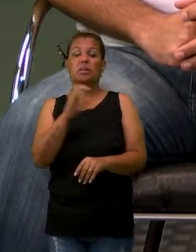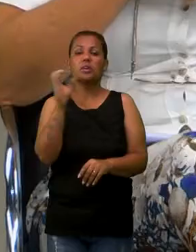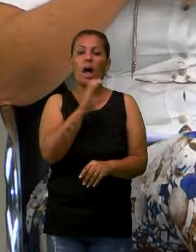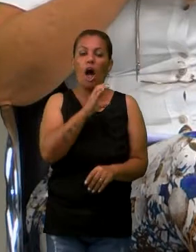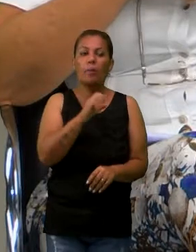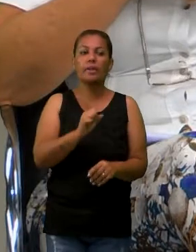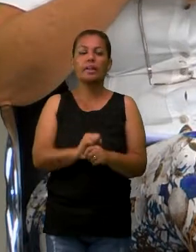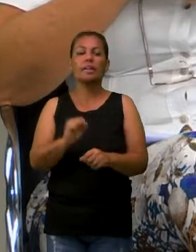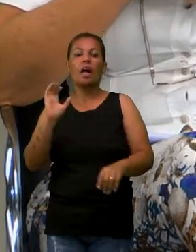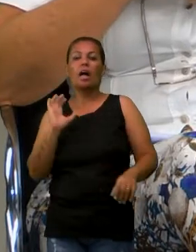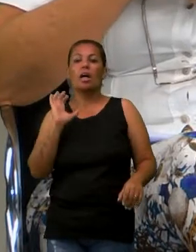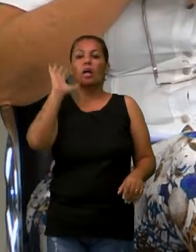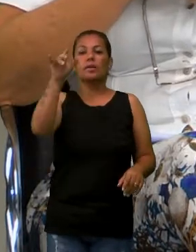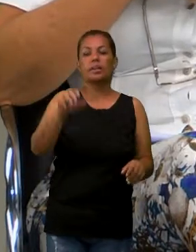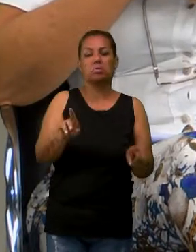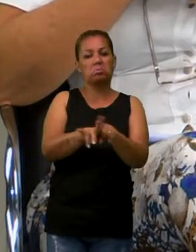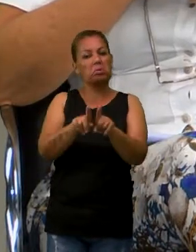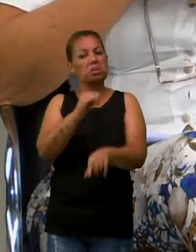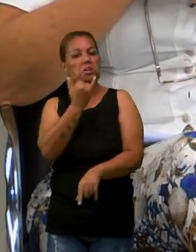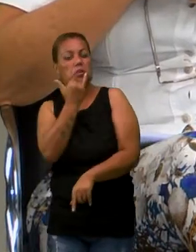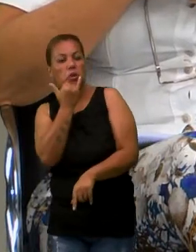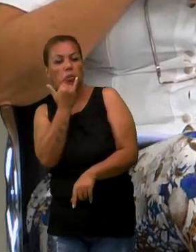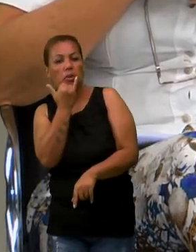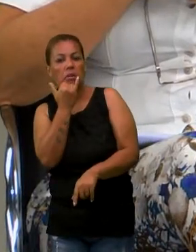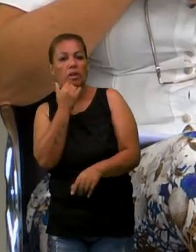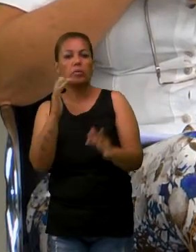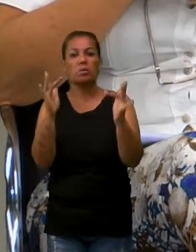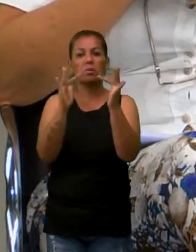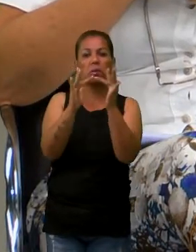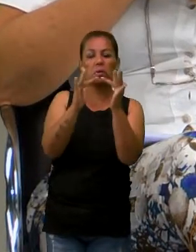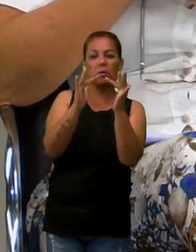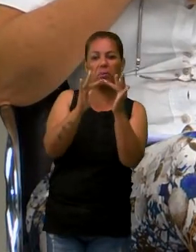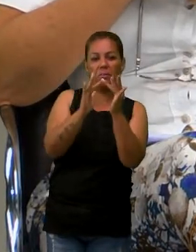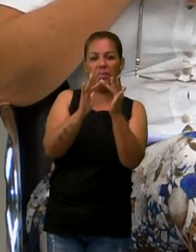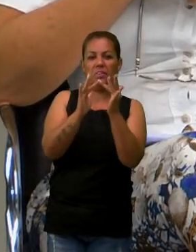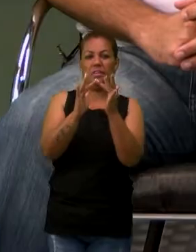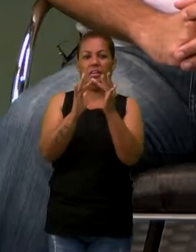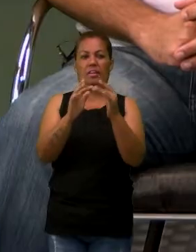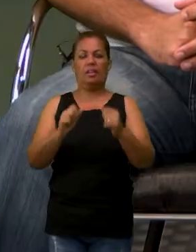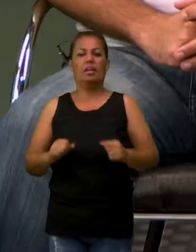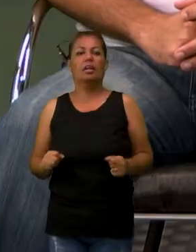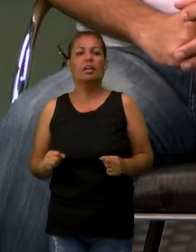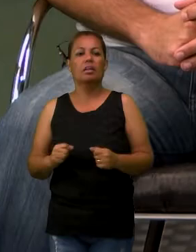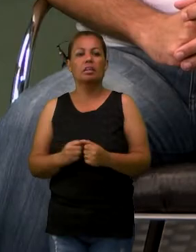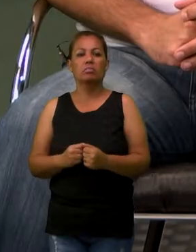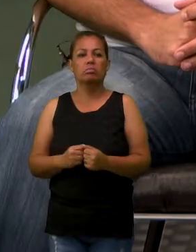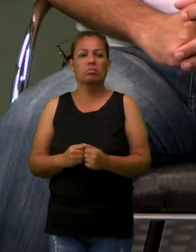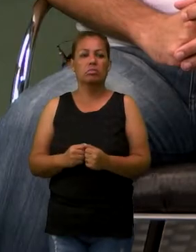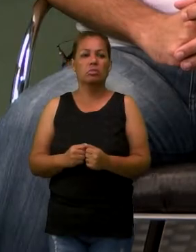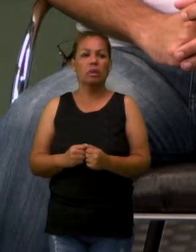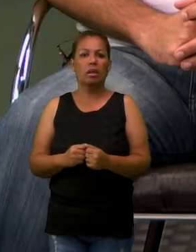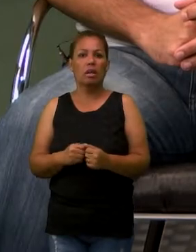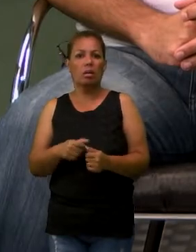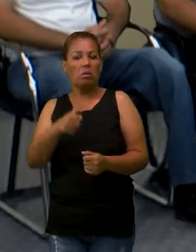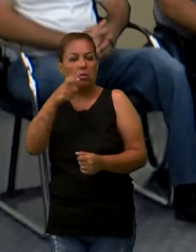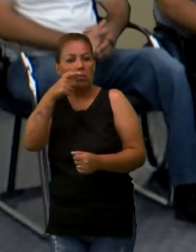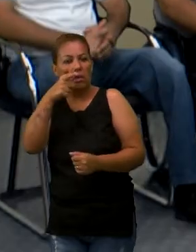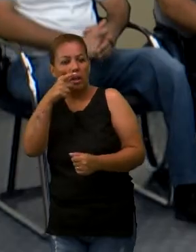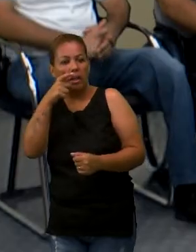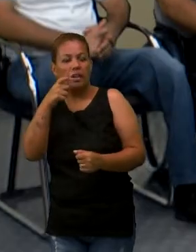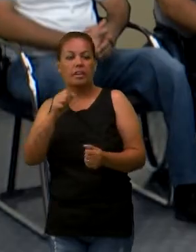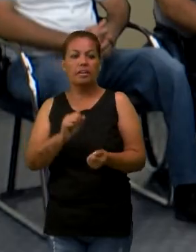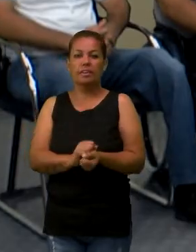o basquete também desculpa tem muito contato é muito contato muito tempo o homem soado eu tentei assistir